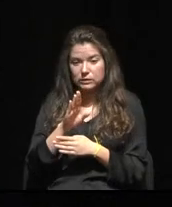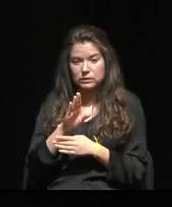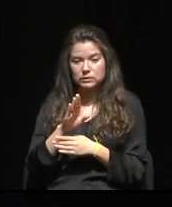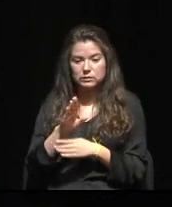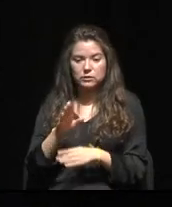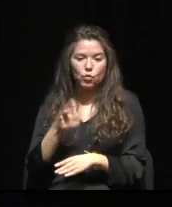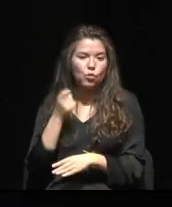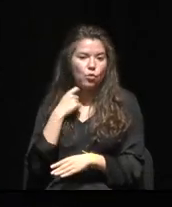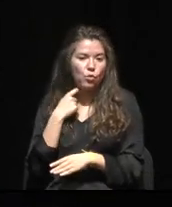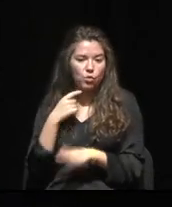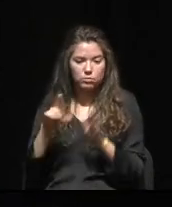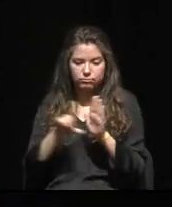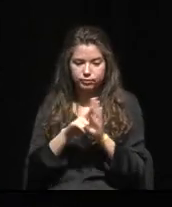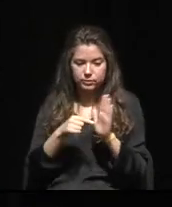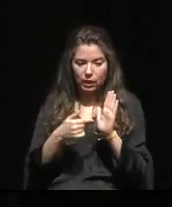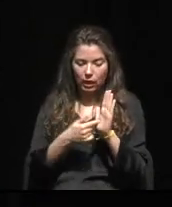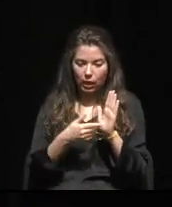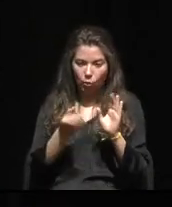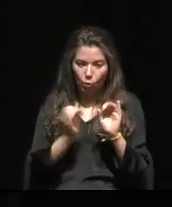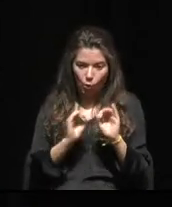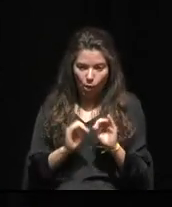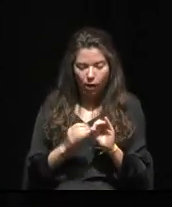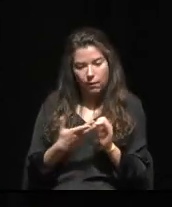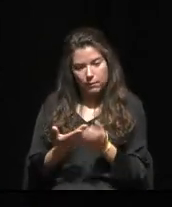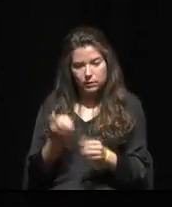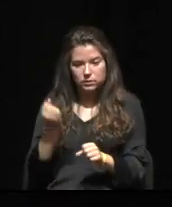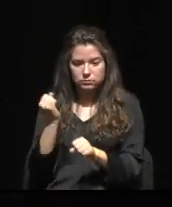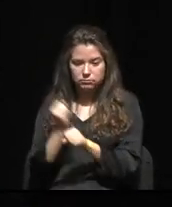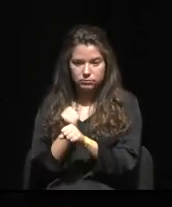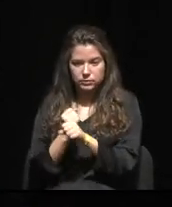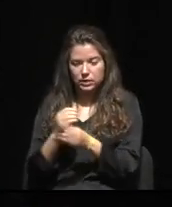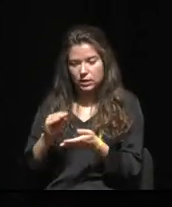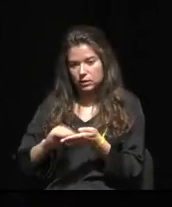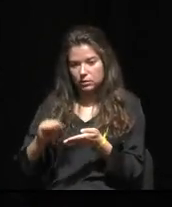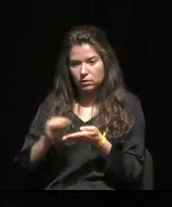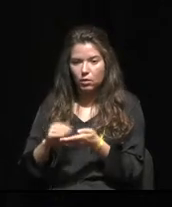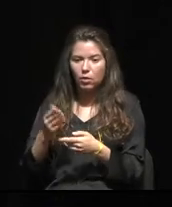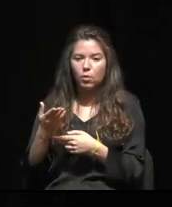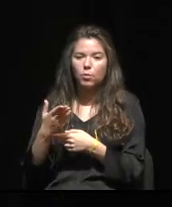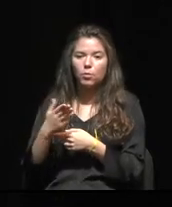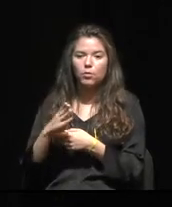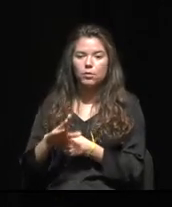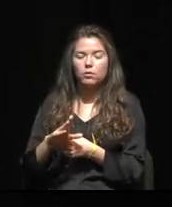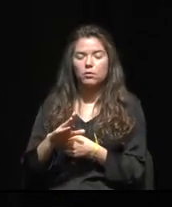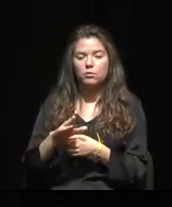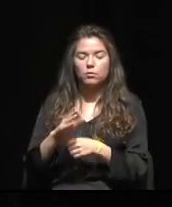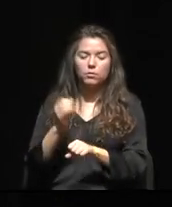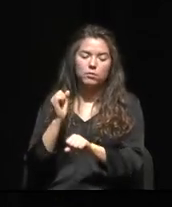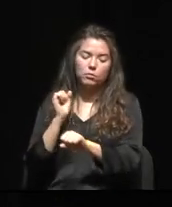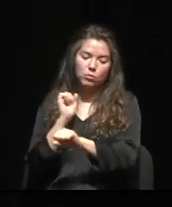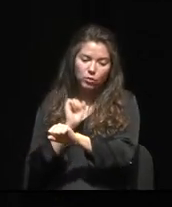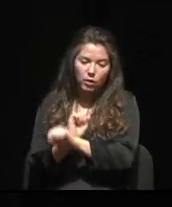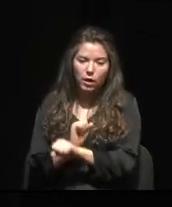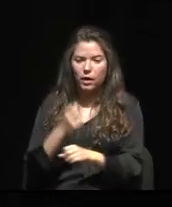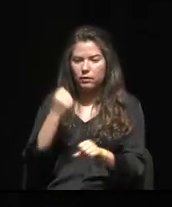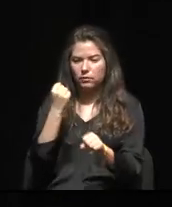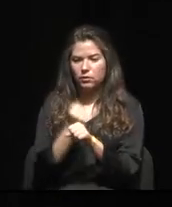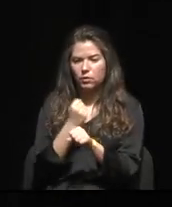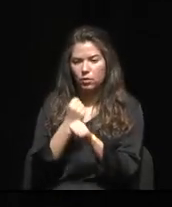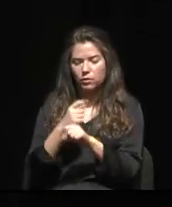habilitação legal exigida praticam atos administrativos como autos de embargo de obras e autos de